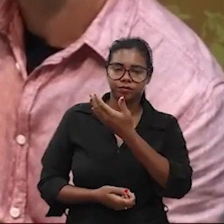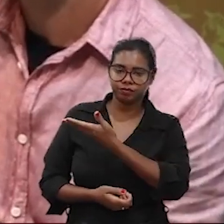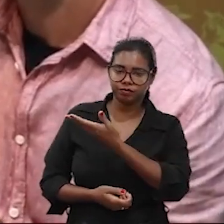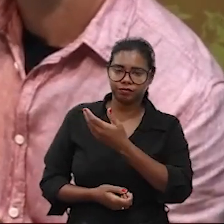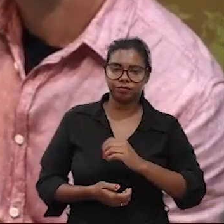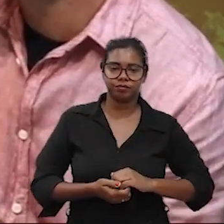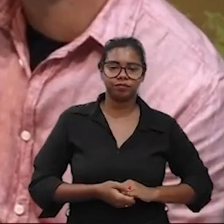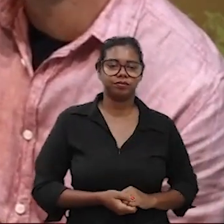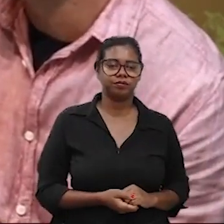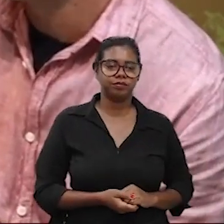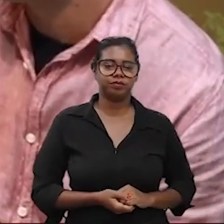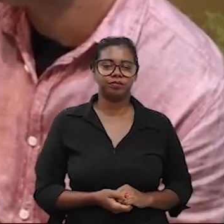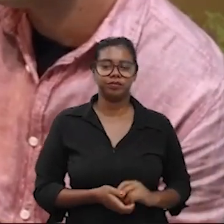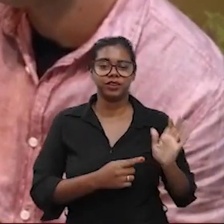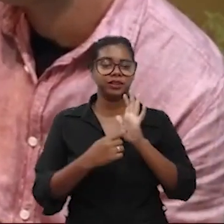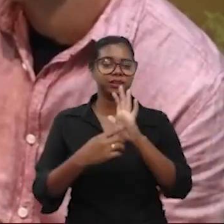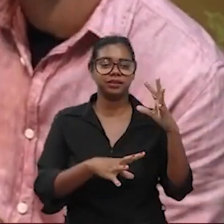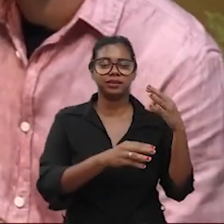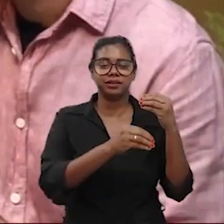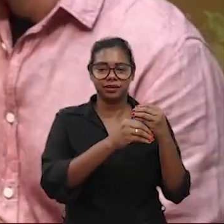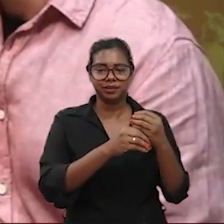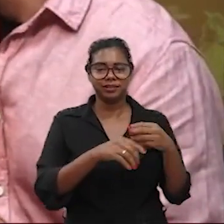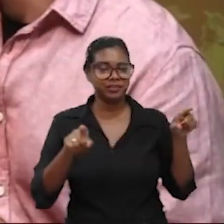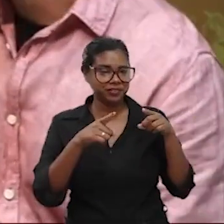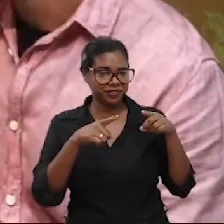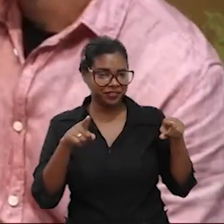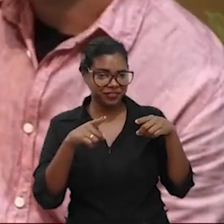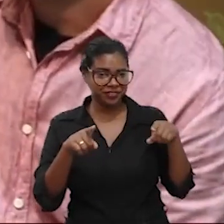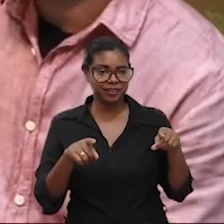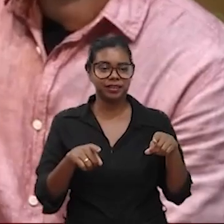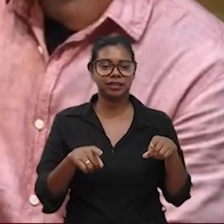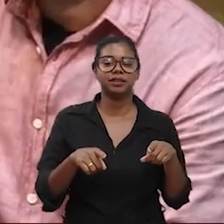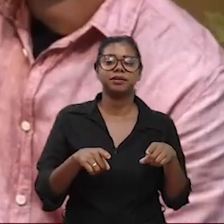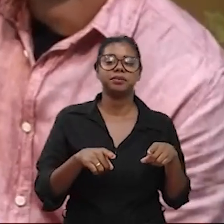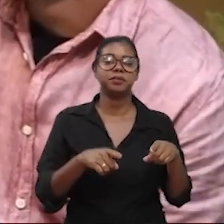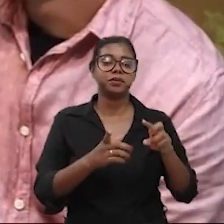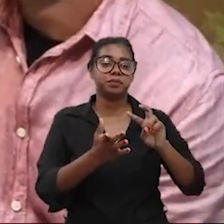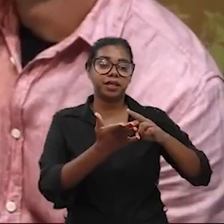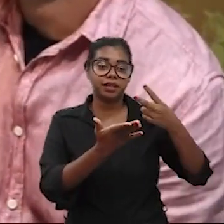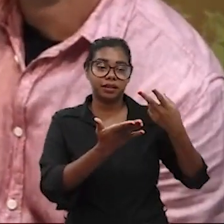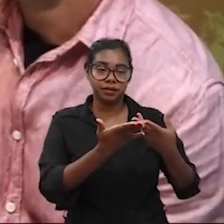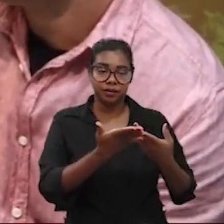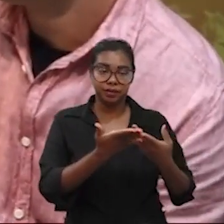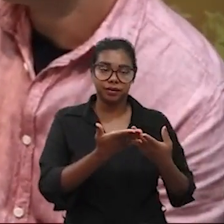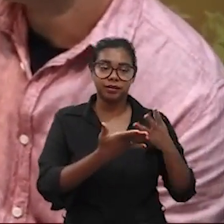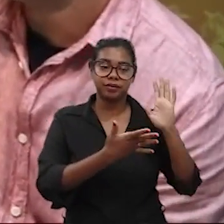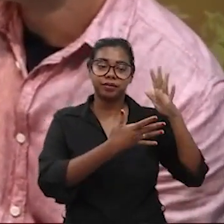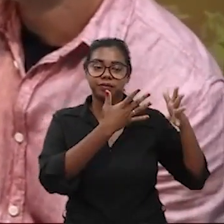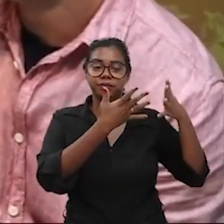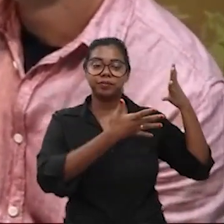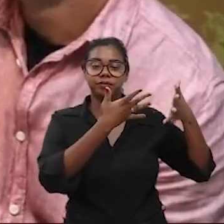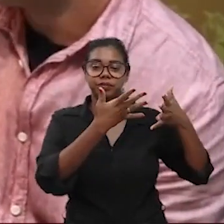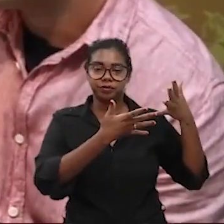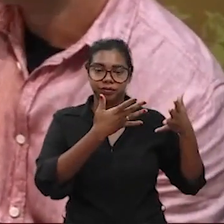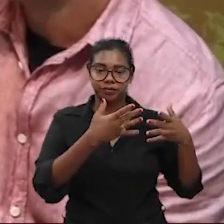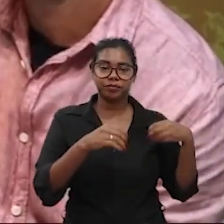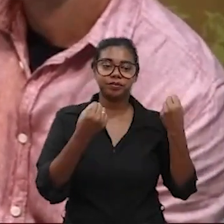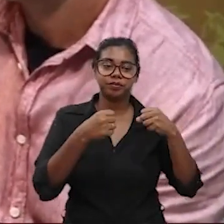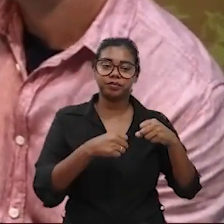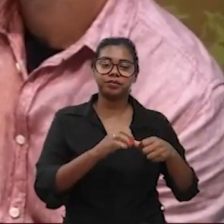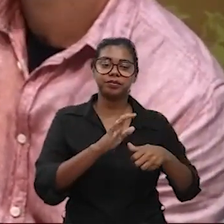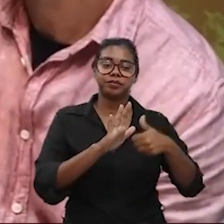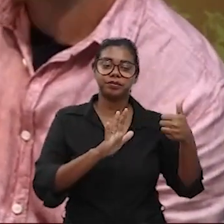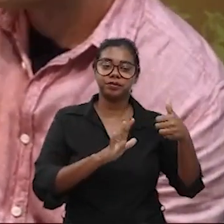lançamento literalmente, né? Para mim também. Porque eu não sei o que é que está vindo. Então eu estou vindo ali